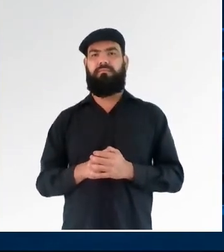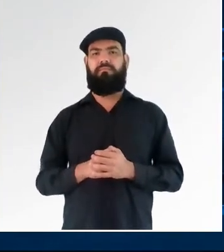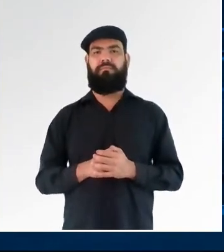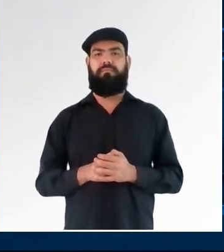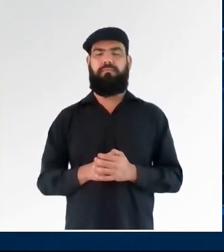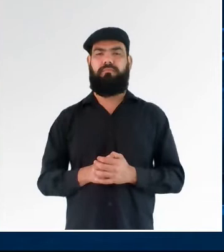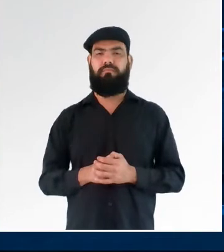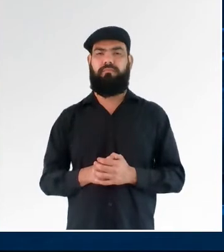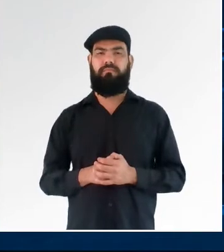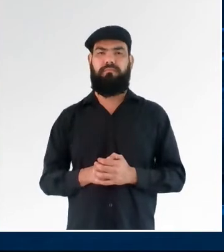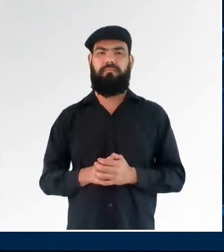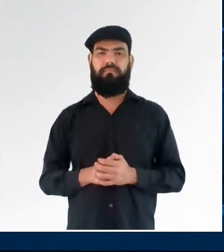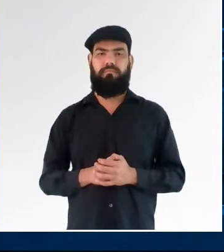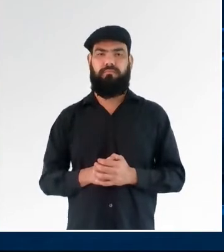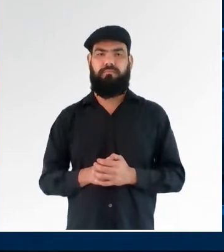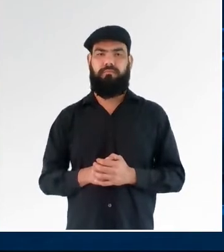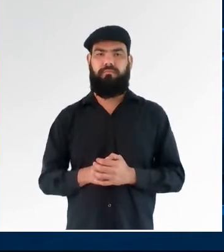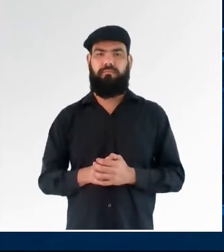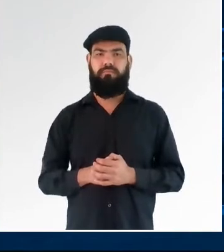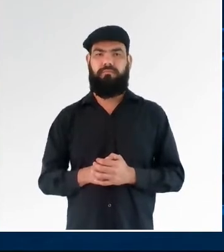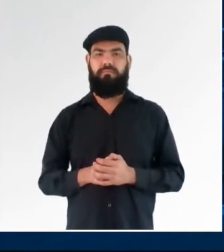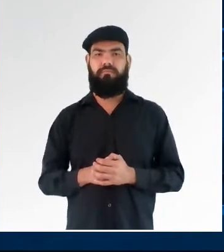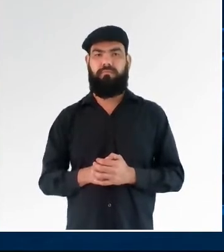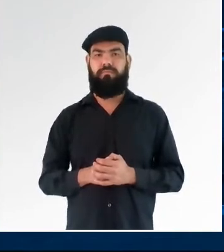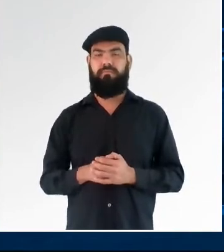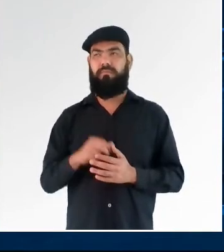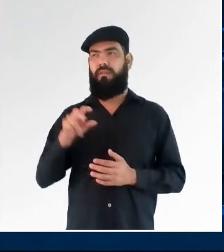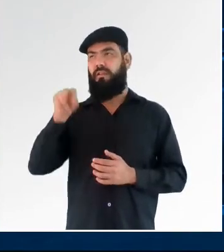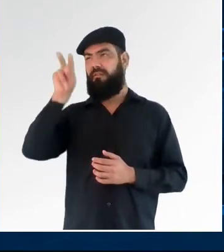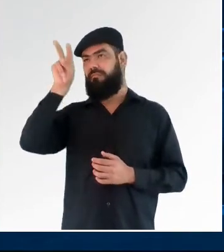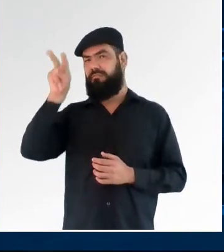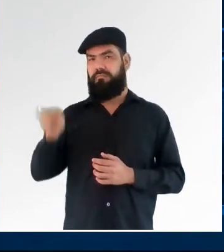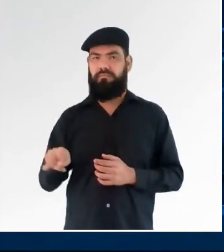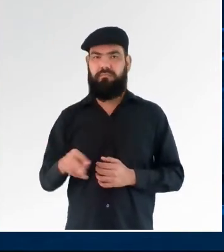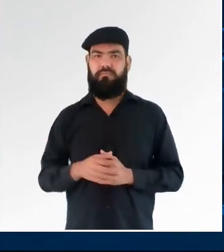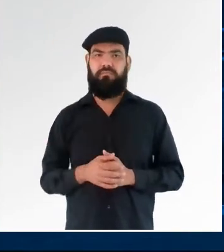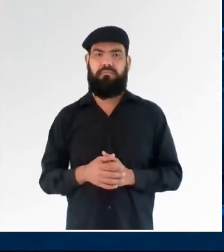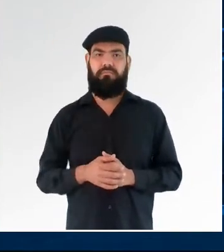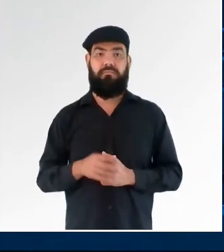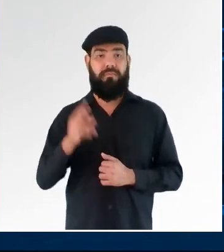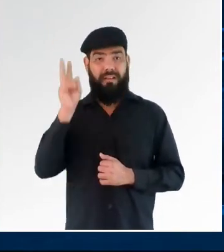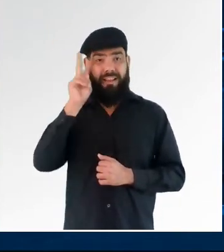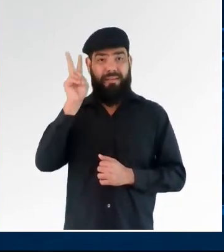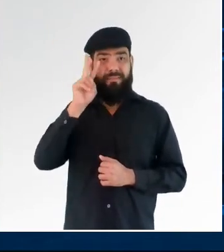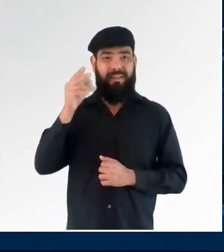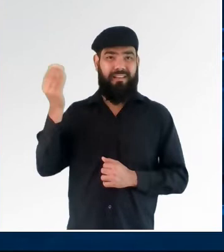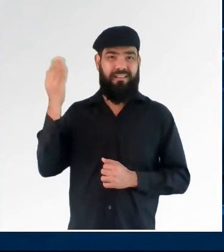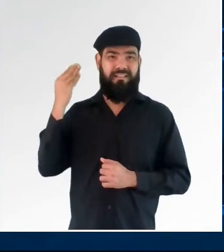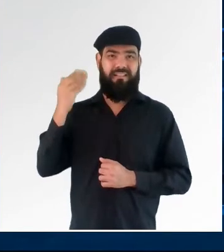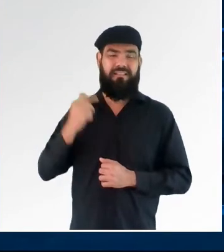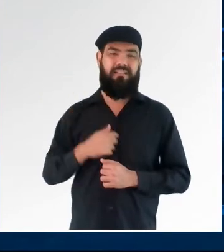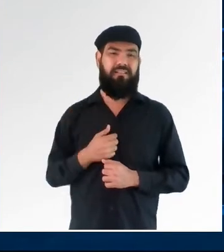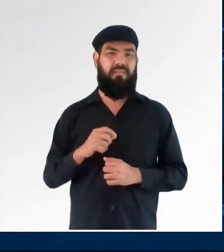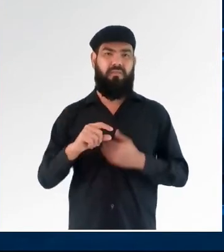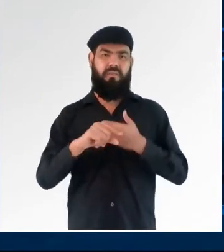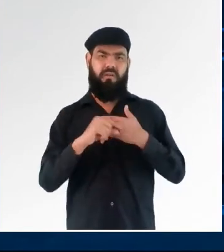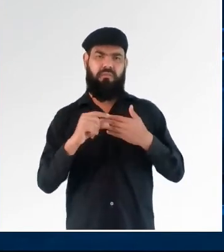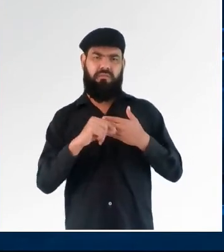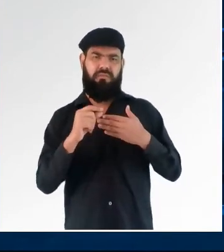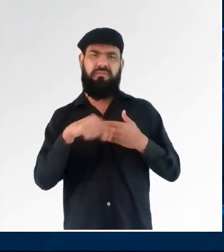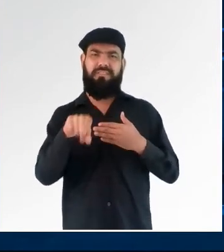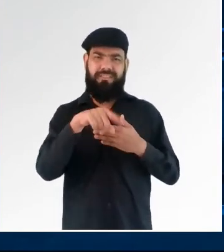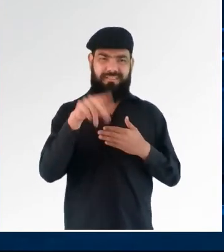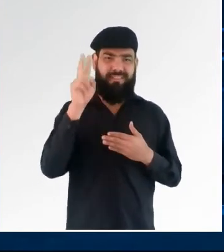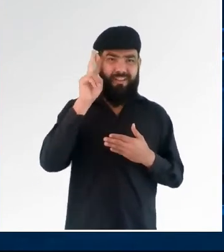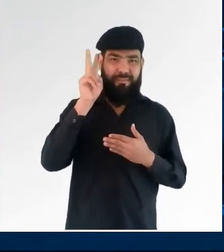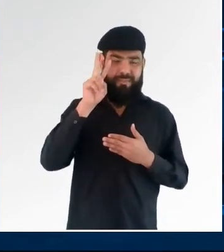Né? As obras de outros autores da mesma área, estão lembradas lá? Que o autor, vocês estão lembrados que ele fala